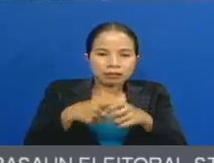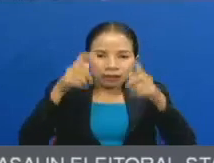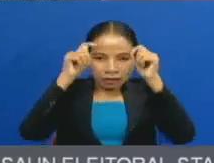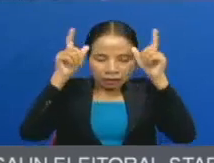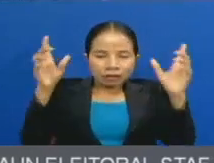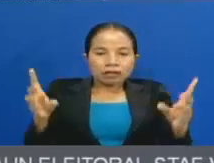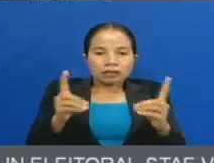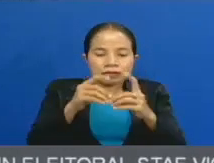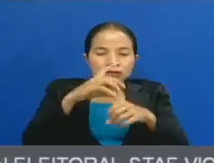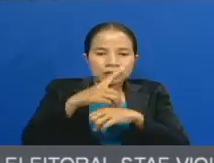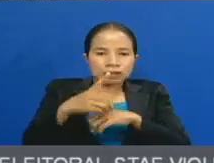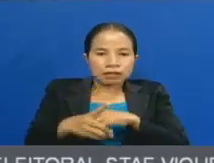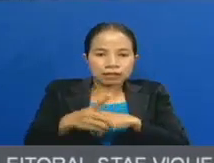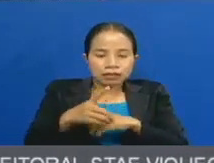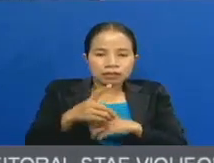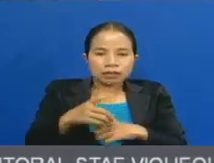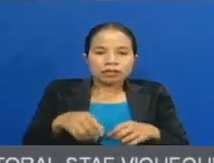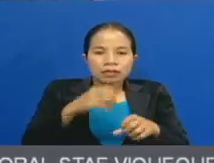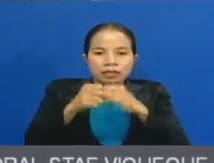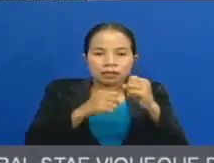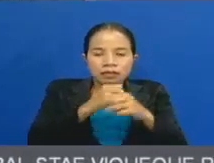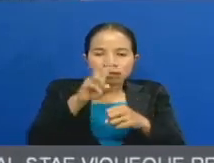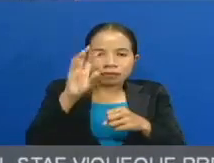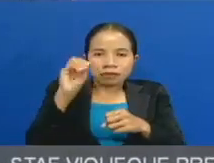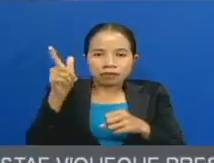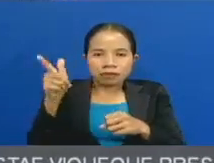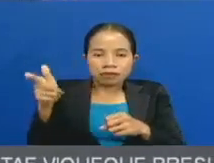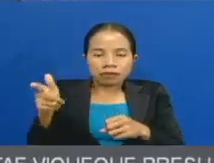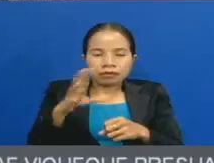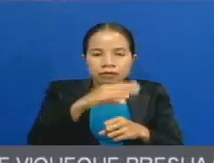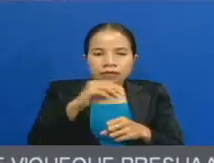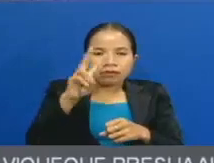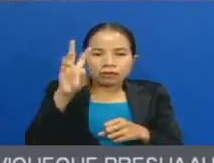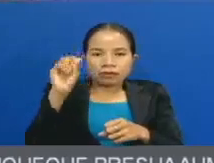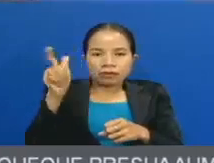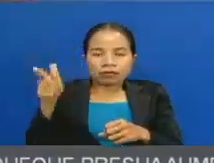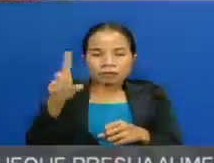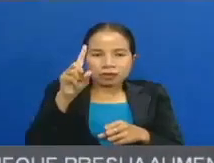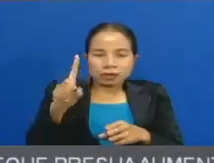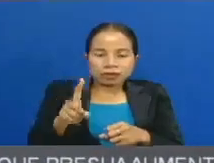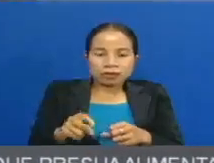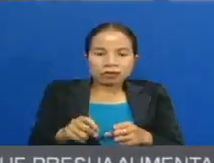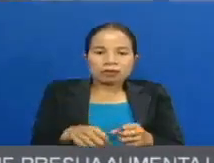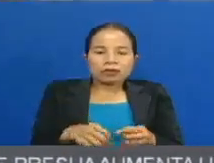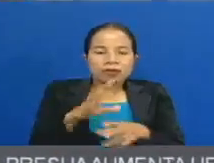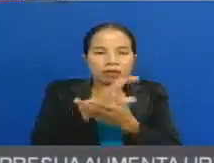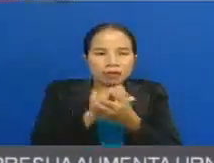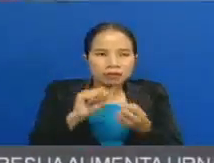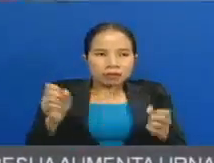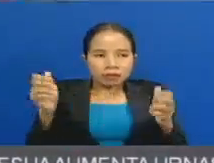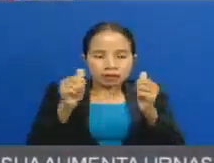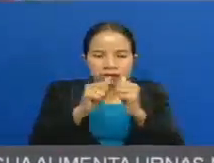Timor-Leste enfrenta desastre natural. E a Tina Rihundrua Ruanulo, no Rihundrua Ruanulo recém-ida. O total estragos